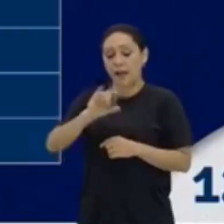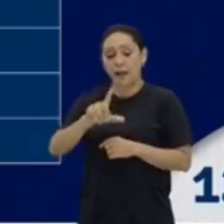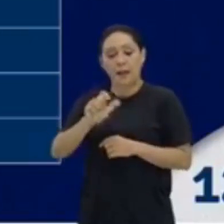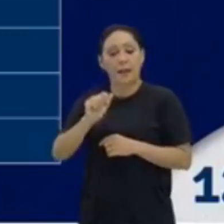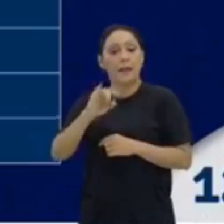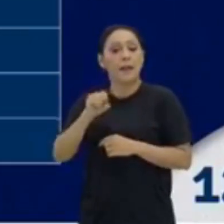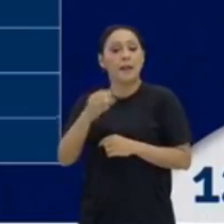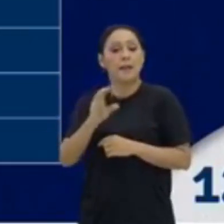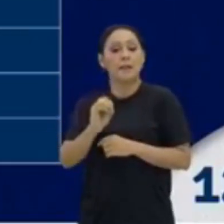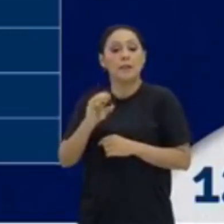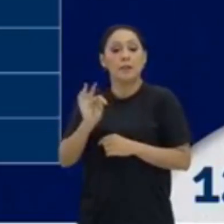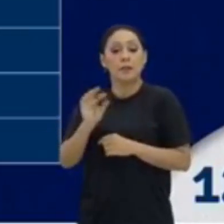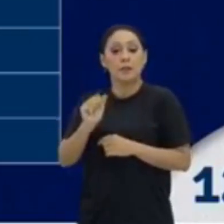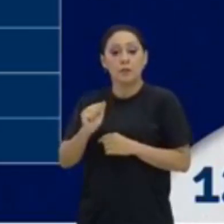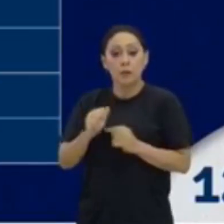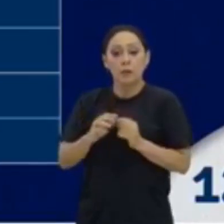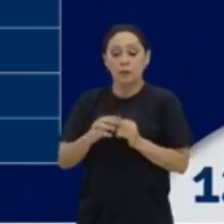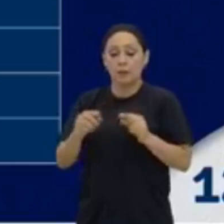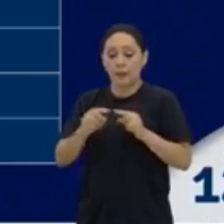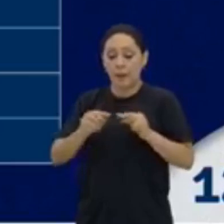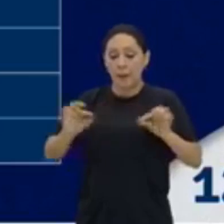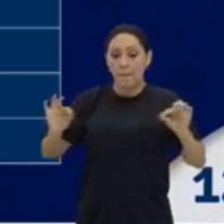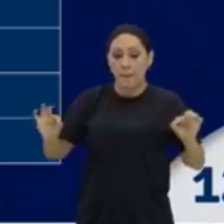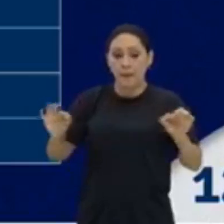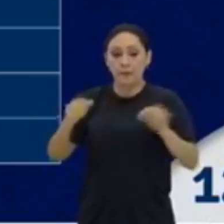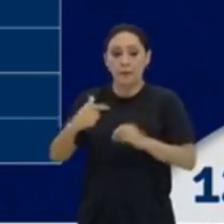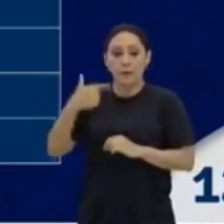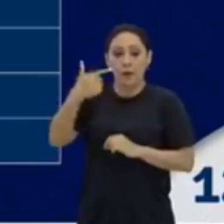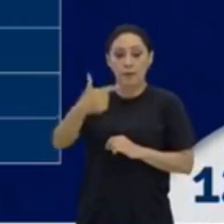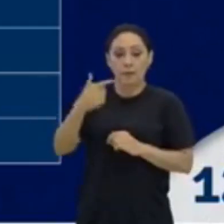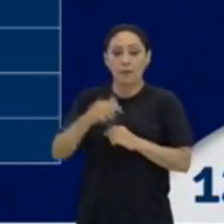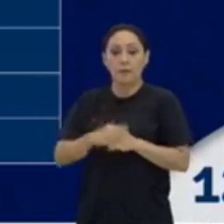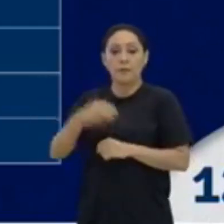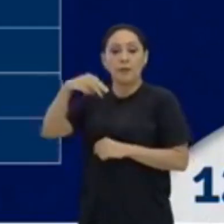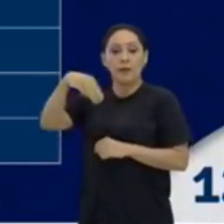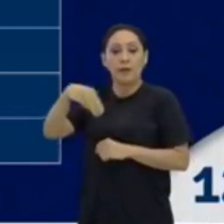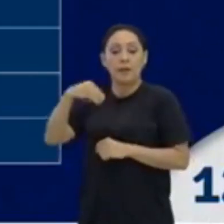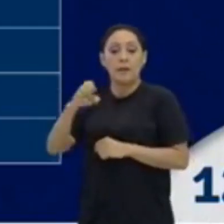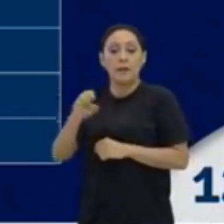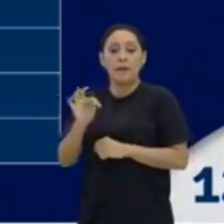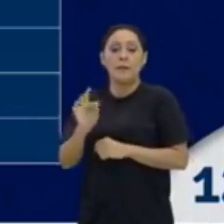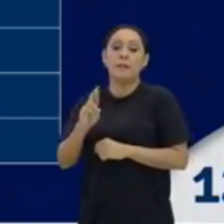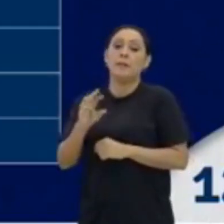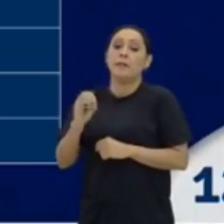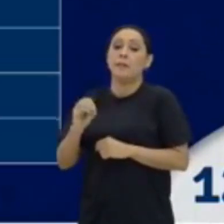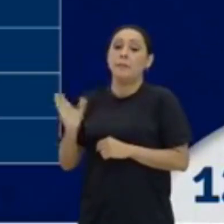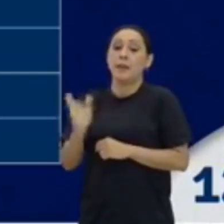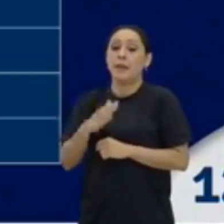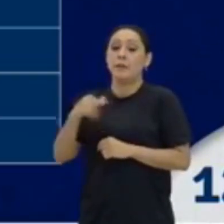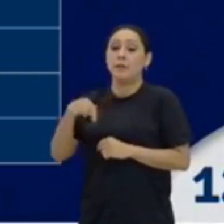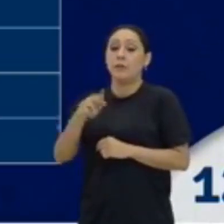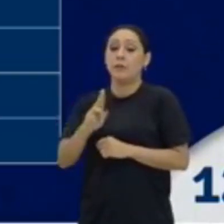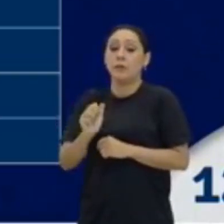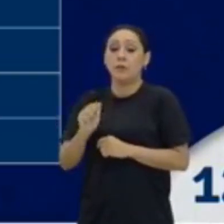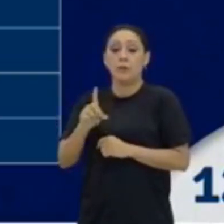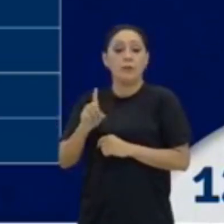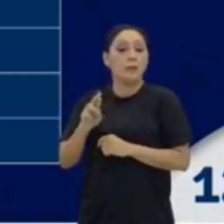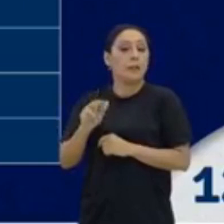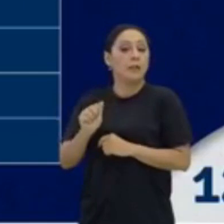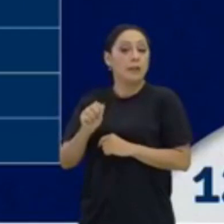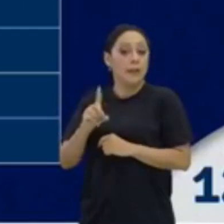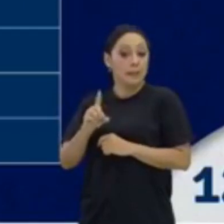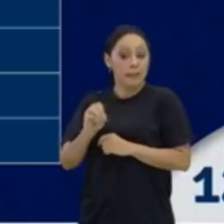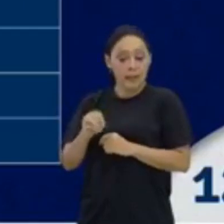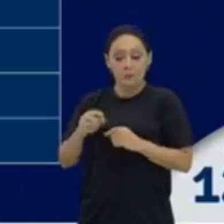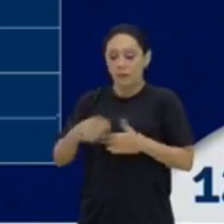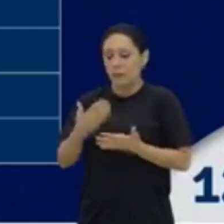quê? Metro quadrado. Então o instrumento oficial seria metro quadrado. Gente, nessa aula a gente só está apresentando as grandezas. Não te